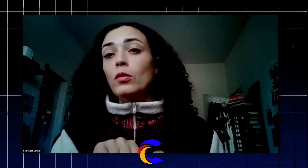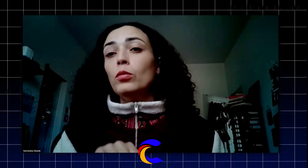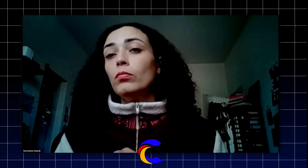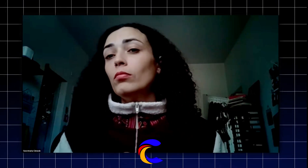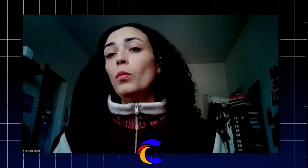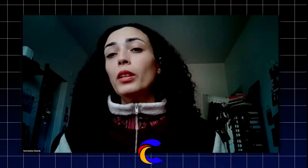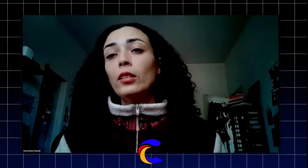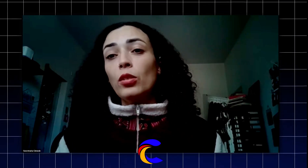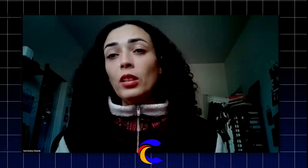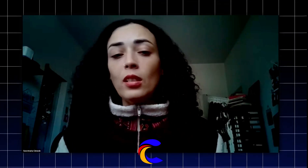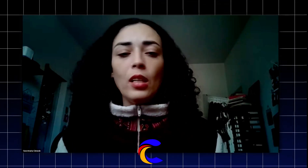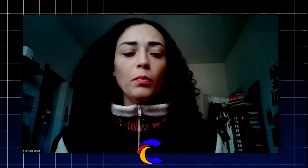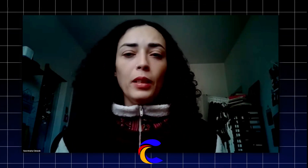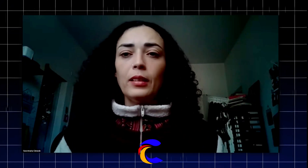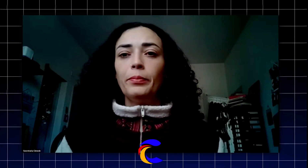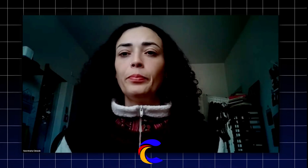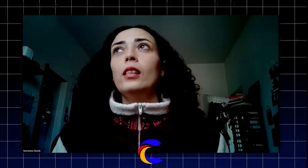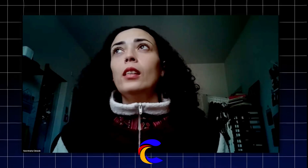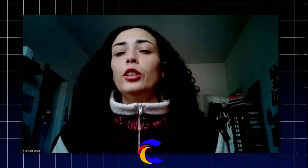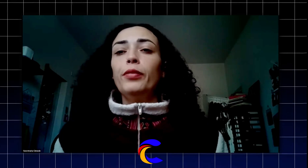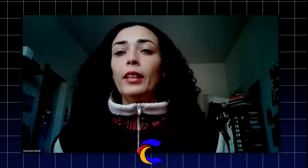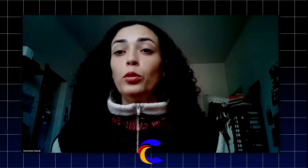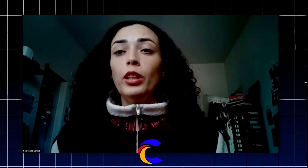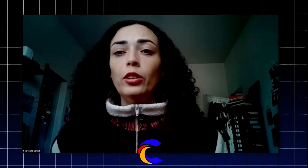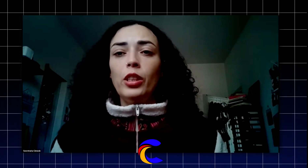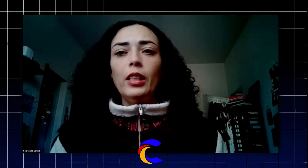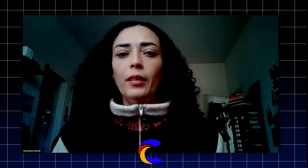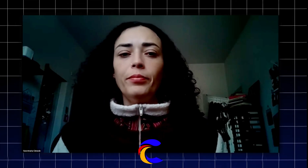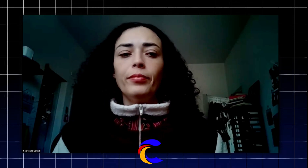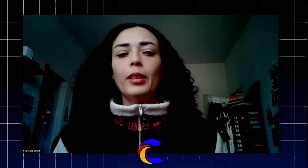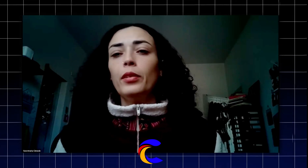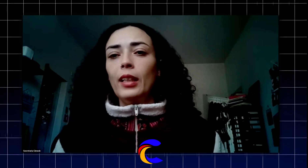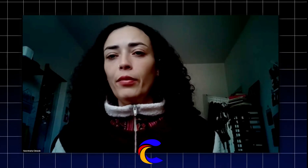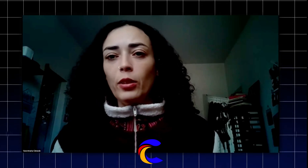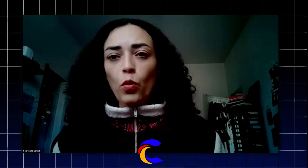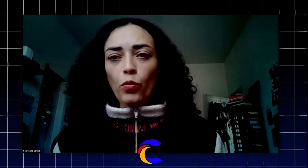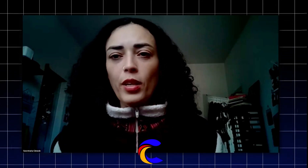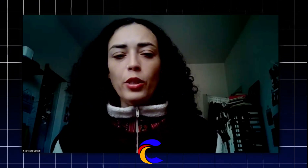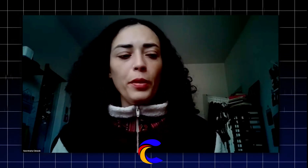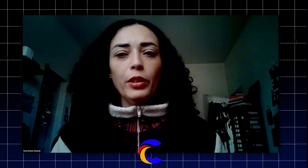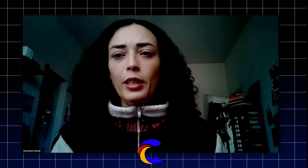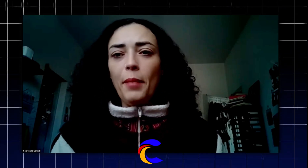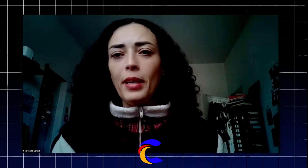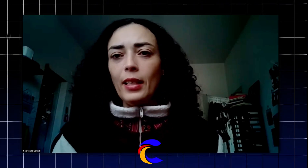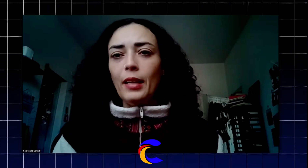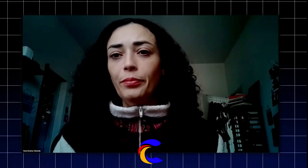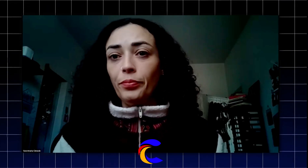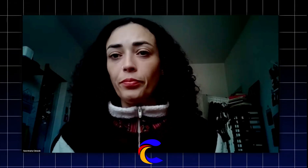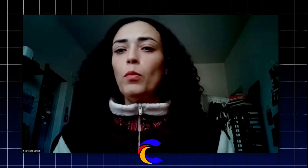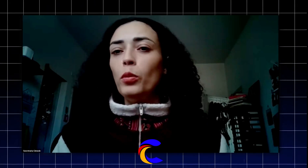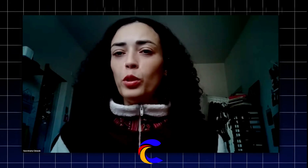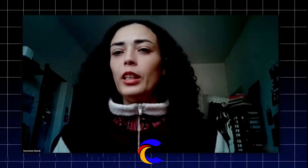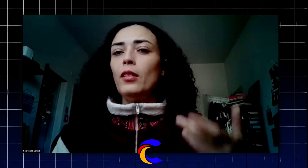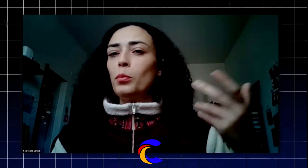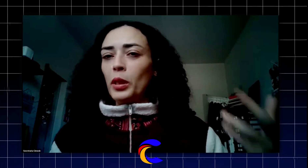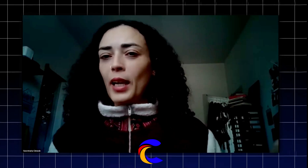bem. São comunicações simples que a gente faz no dia a dia. Então, eu queria fazer um convite para você aprender a